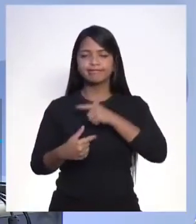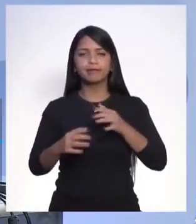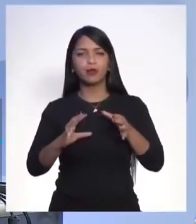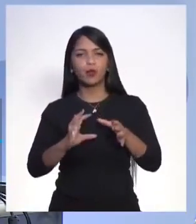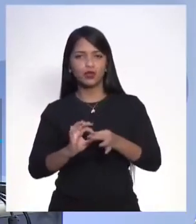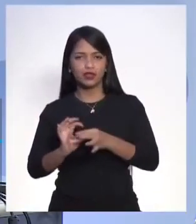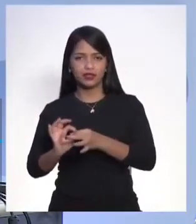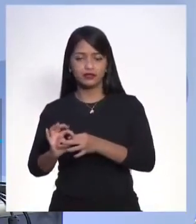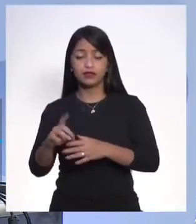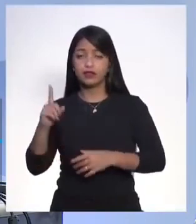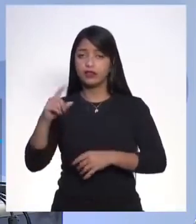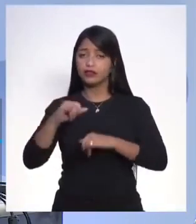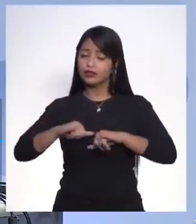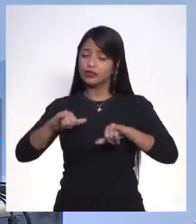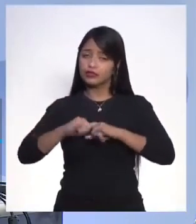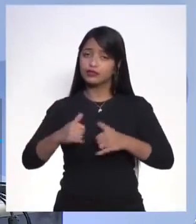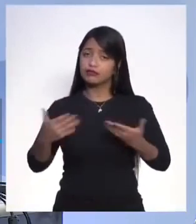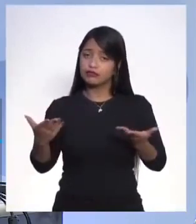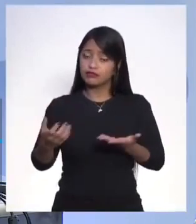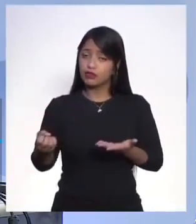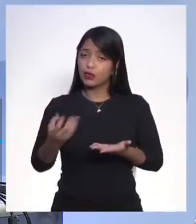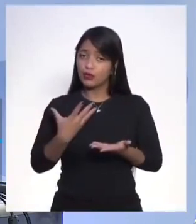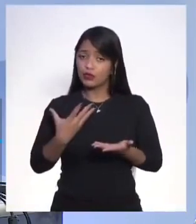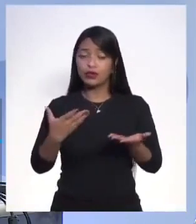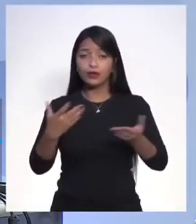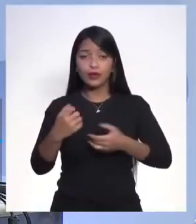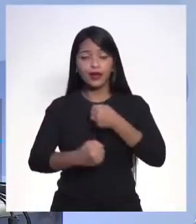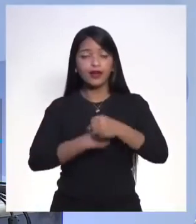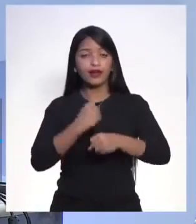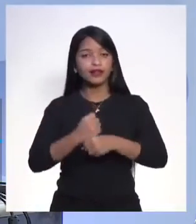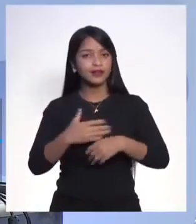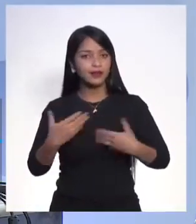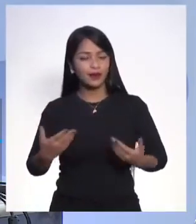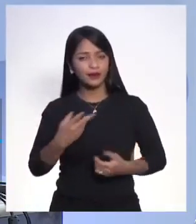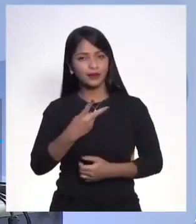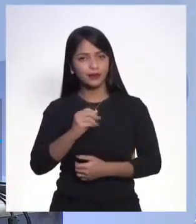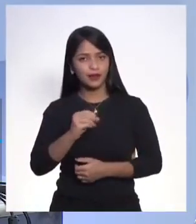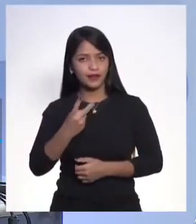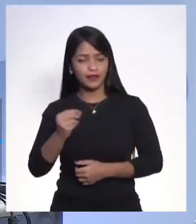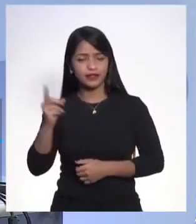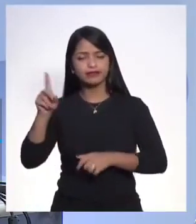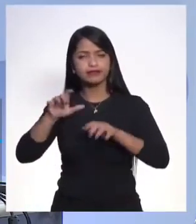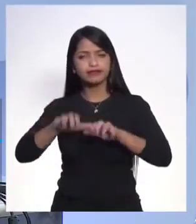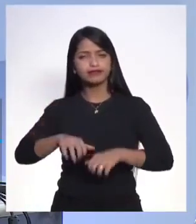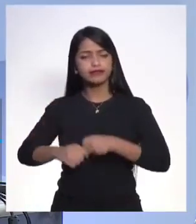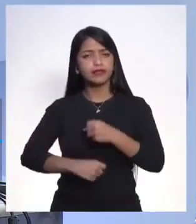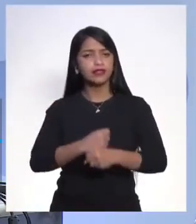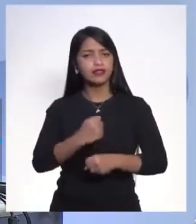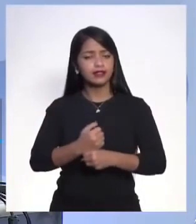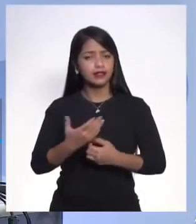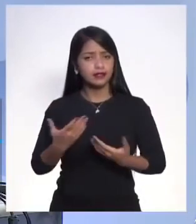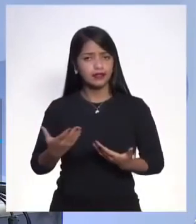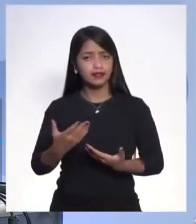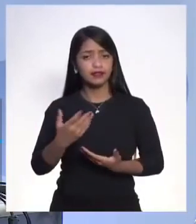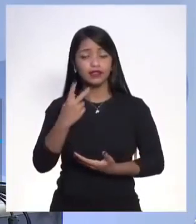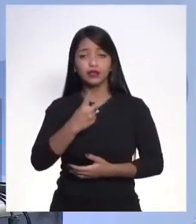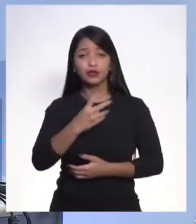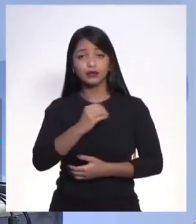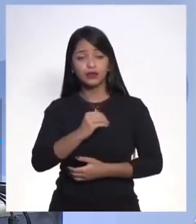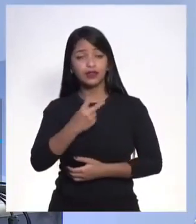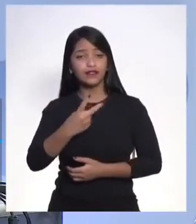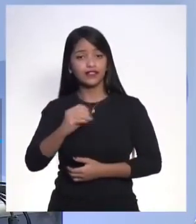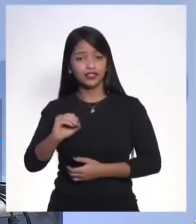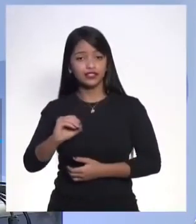uma notícia atual. Que ano nós estamos? Em 2020. Quando foi escrita essa daí? Em